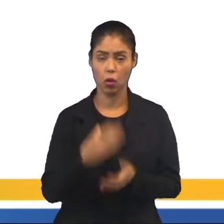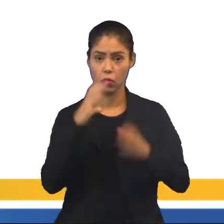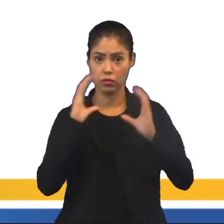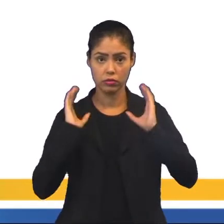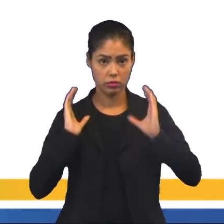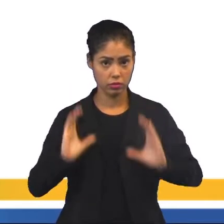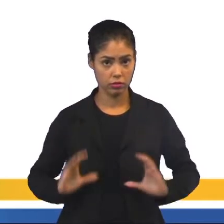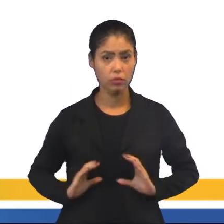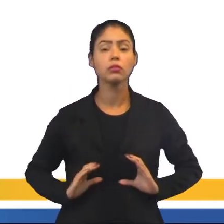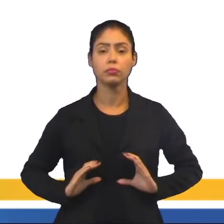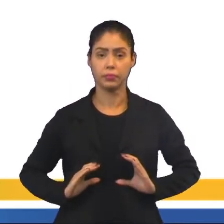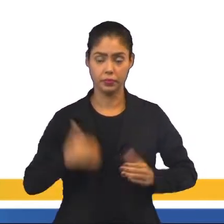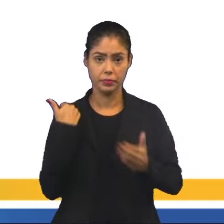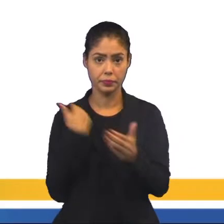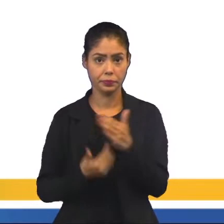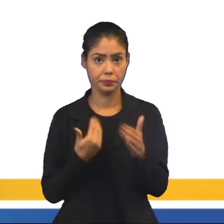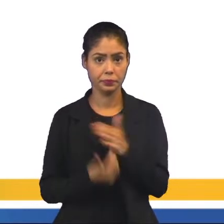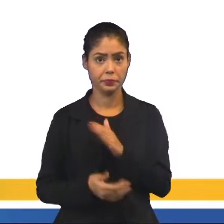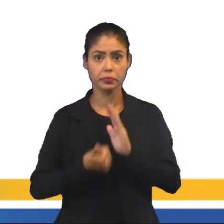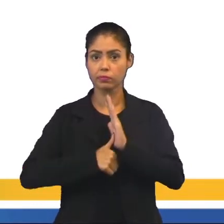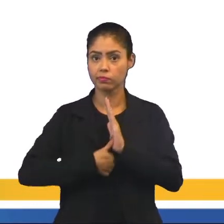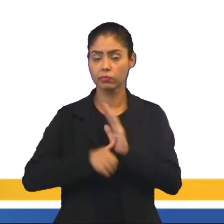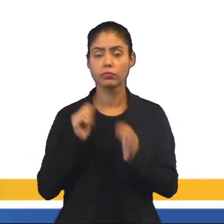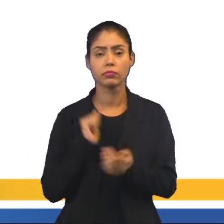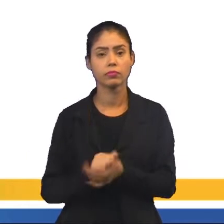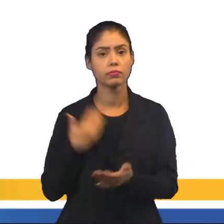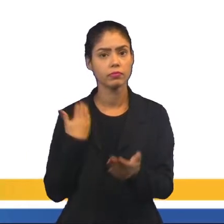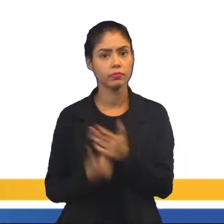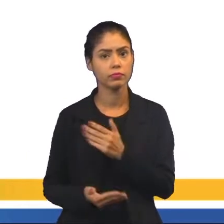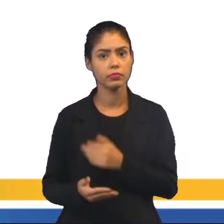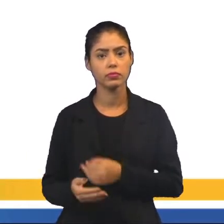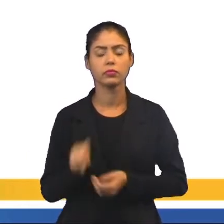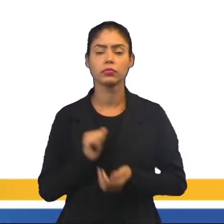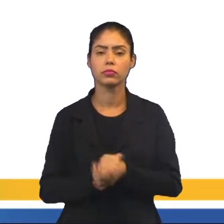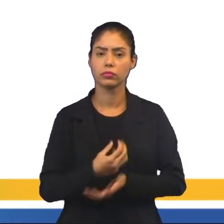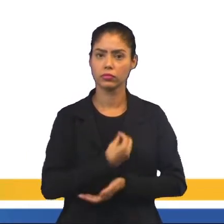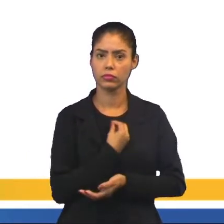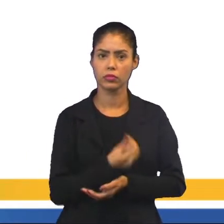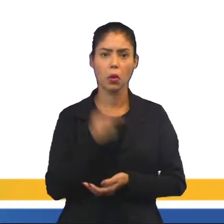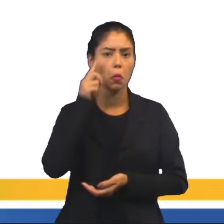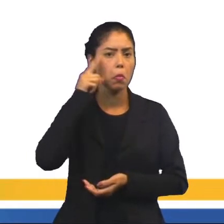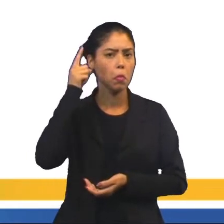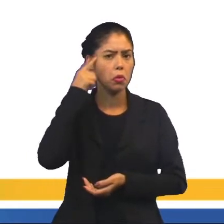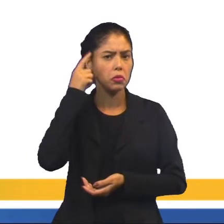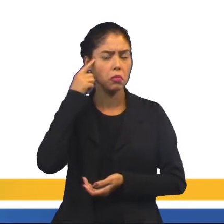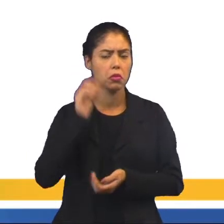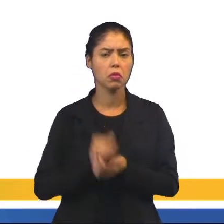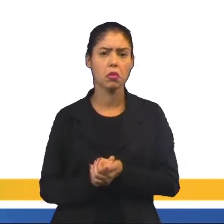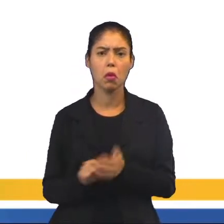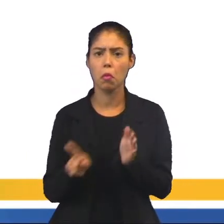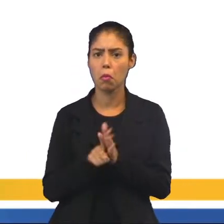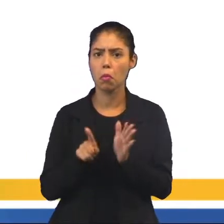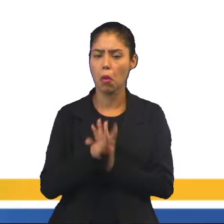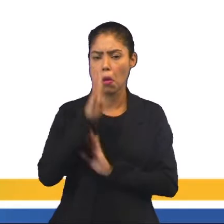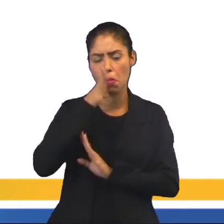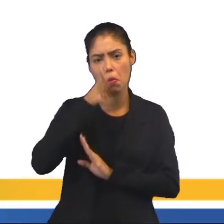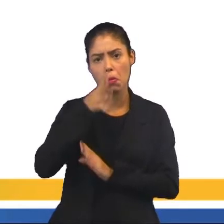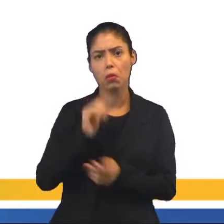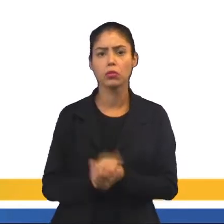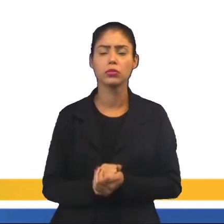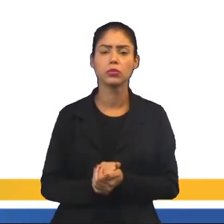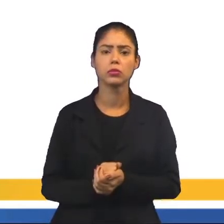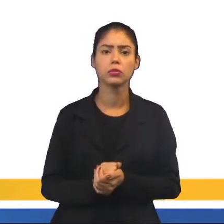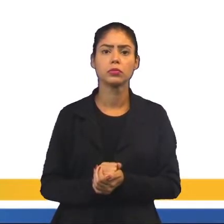cidadão coisificado, ele perde a sua identidade, ele perde a sua autonomia, ele perde o seu senso crítico, o seu senso